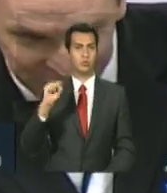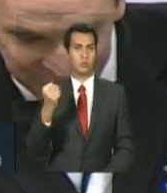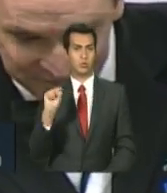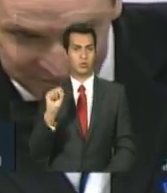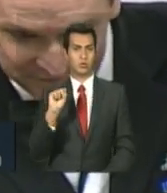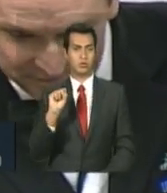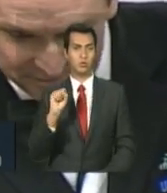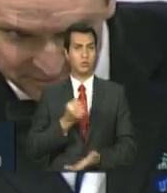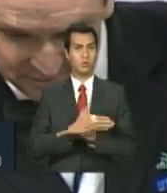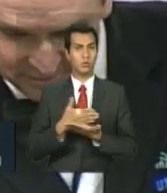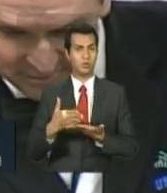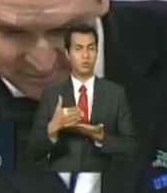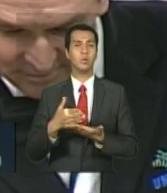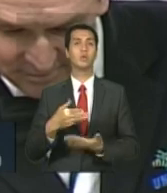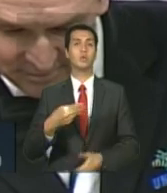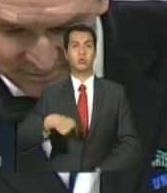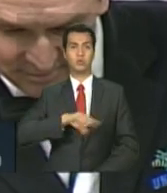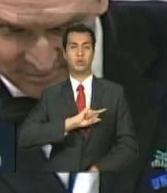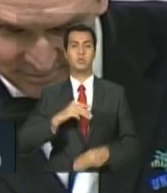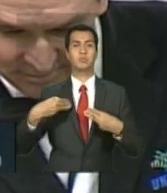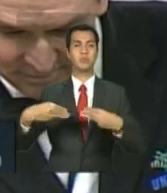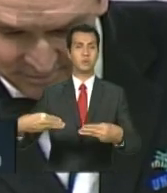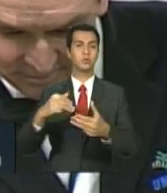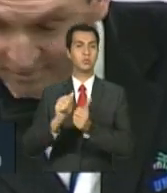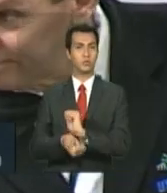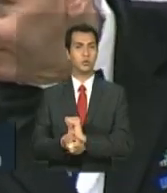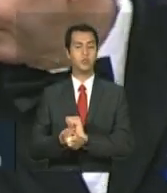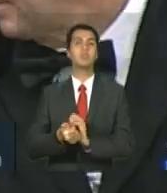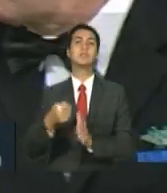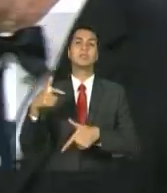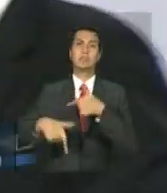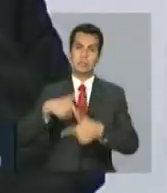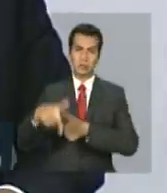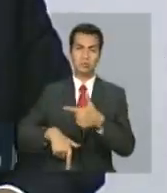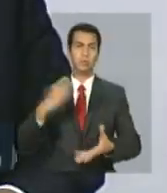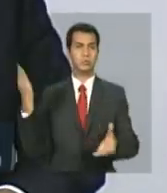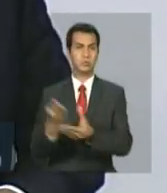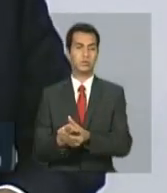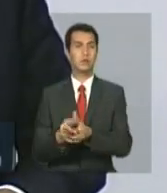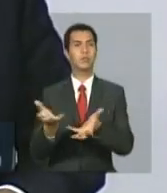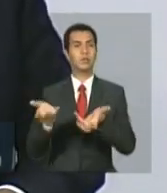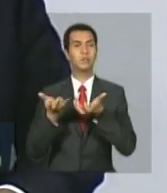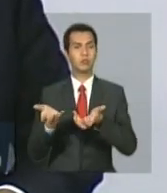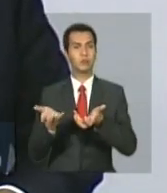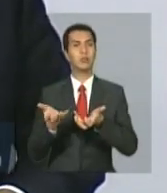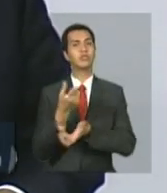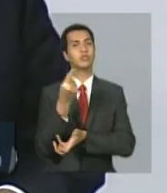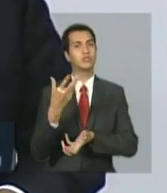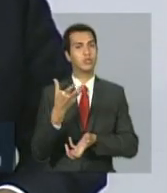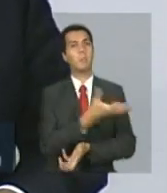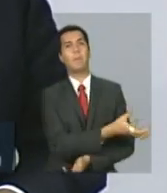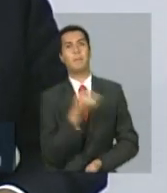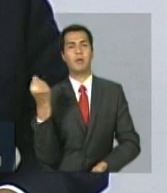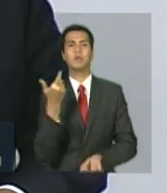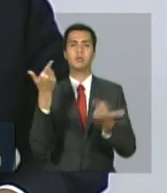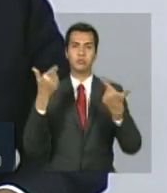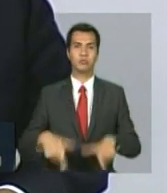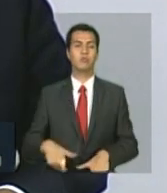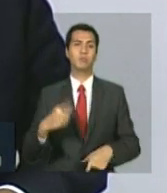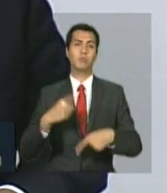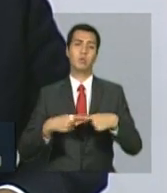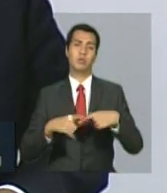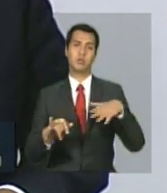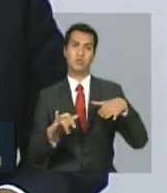atua para ter devolvido aos cofres públicos os recursos outrora repassados àquelas